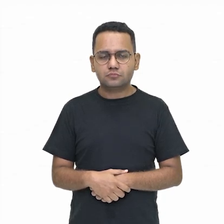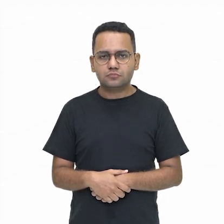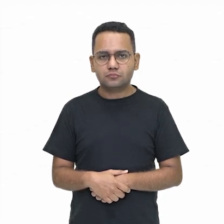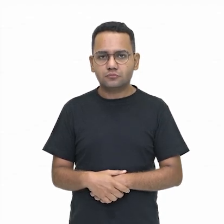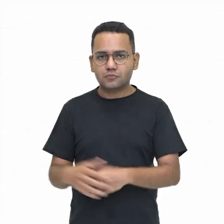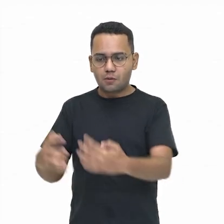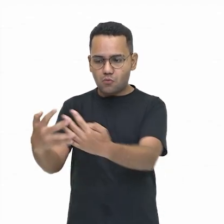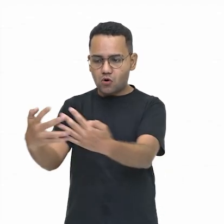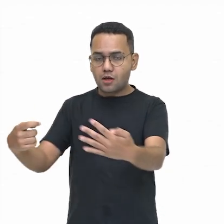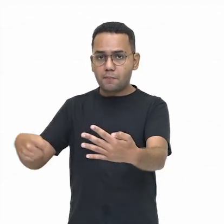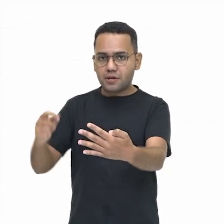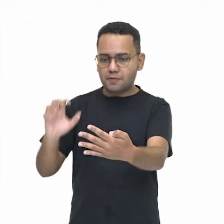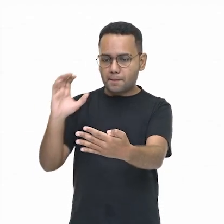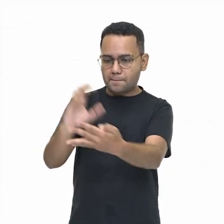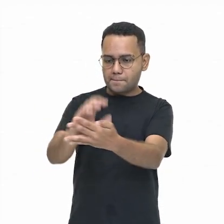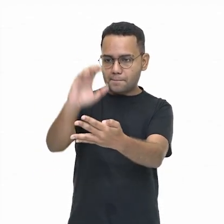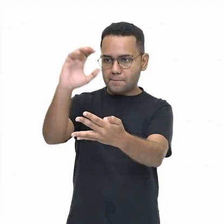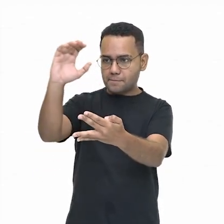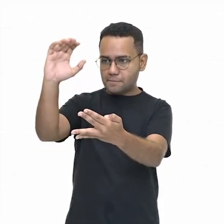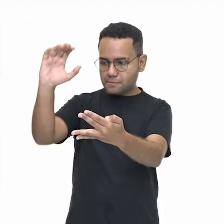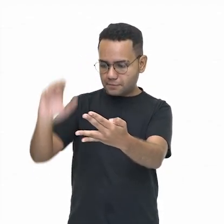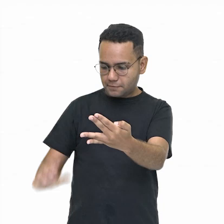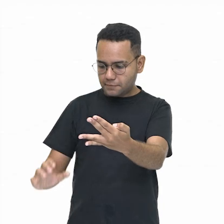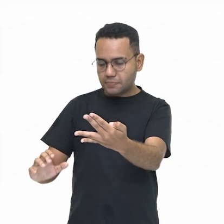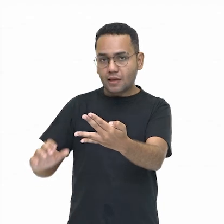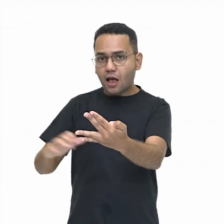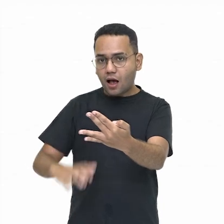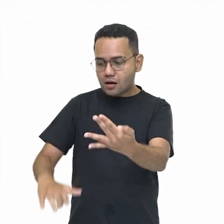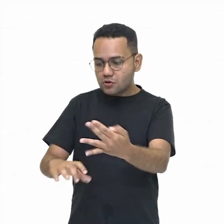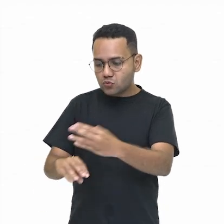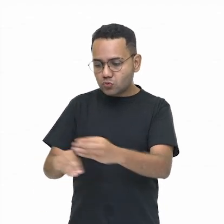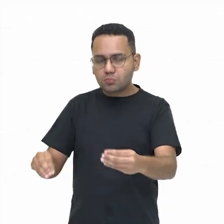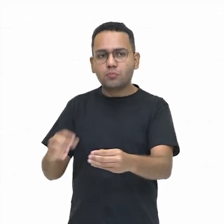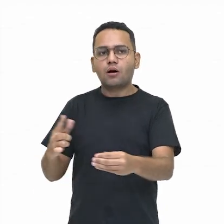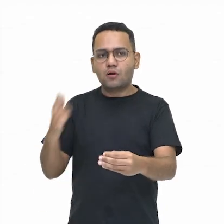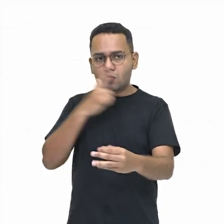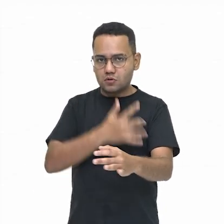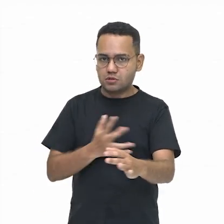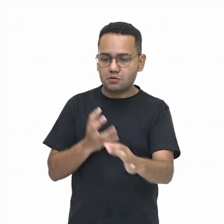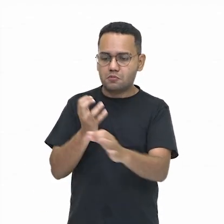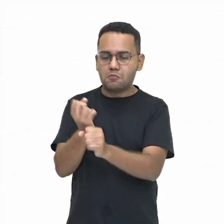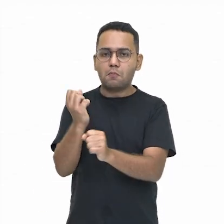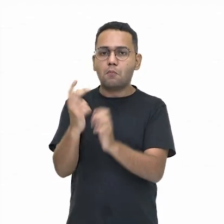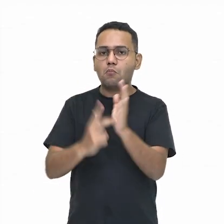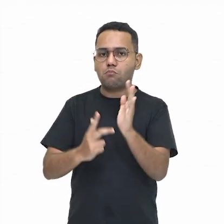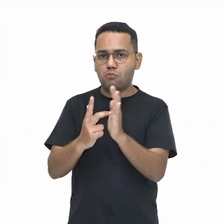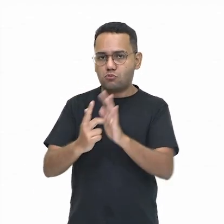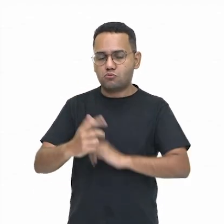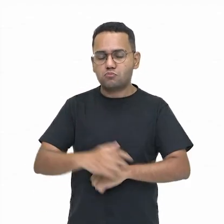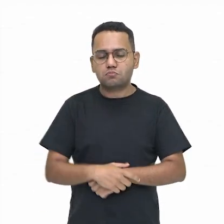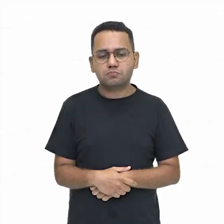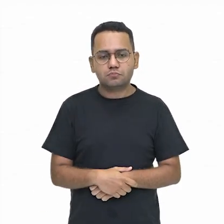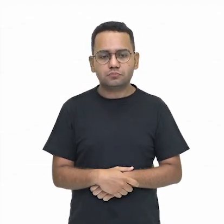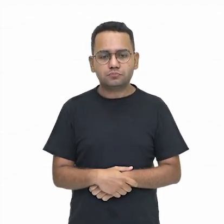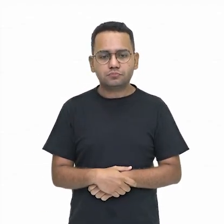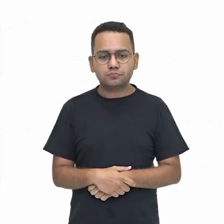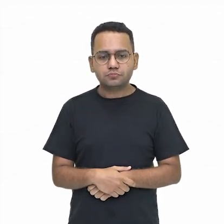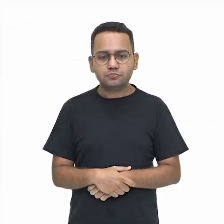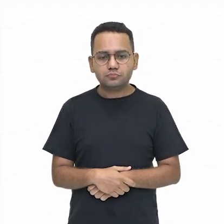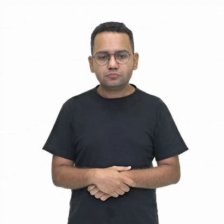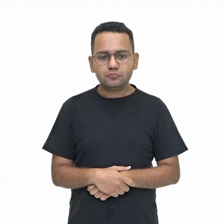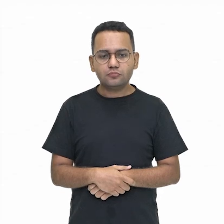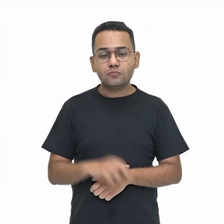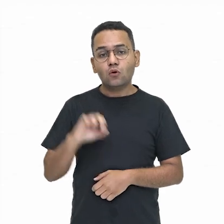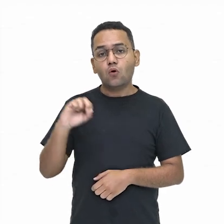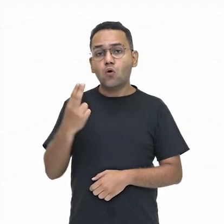e retornar caindo ao chão para poder realizar assim um ponto para a equipe atacante. Ou, se a equipe que está